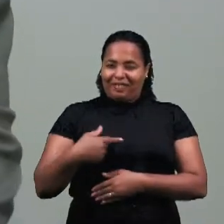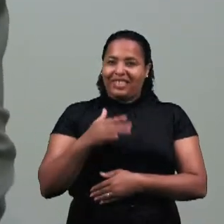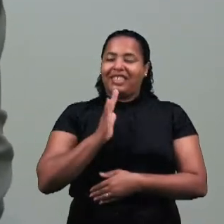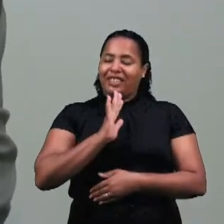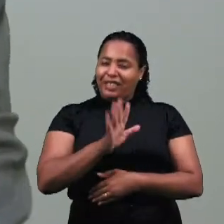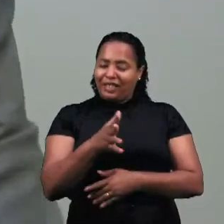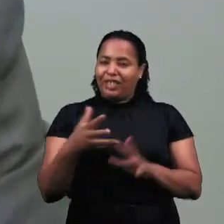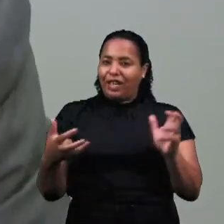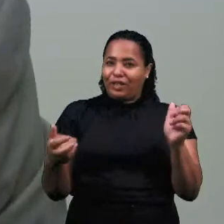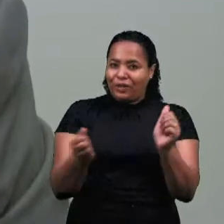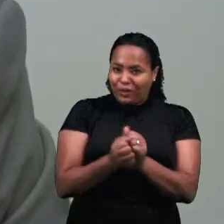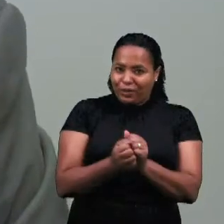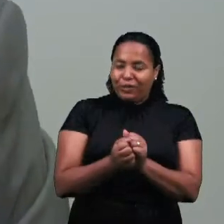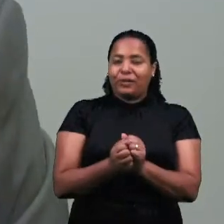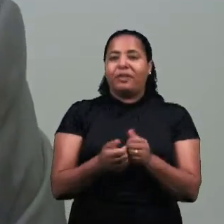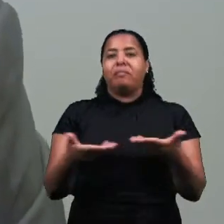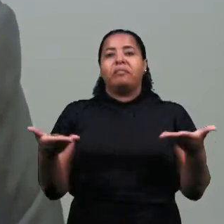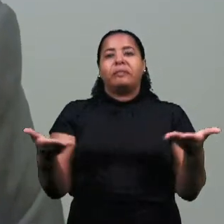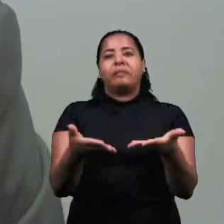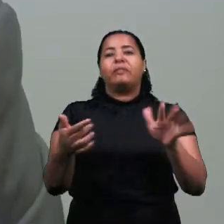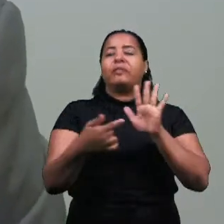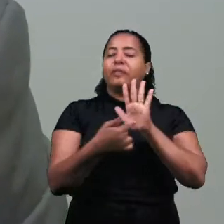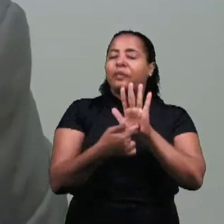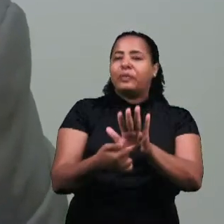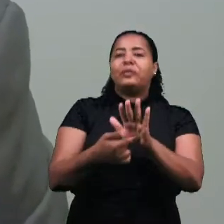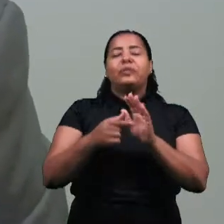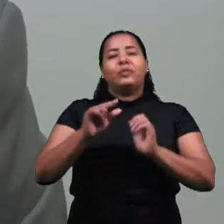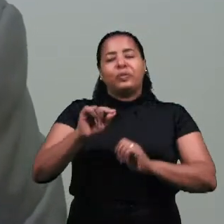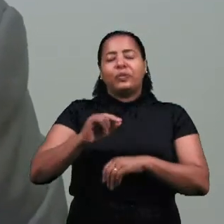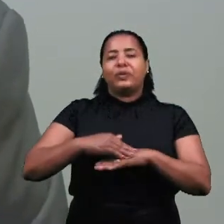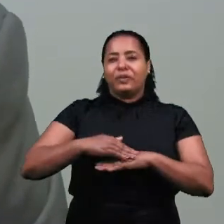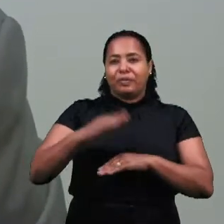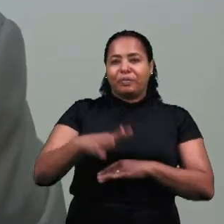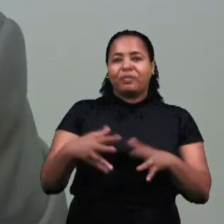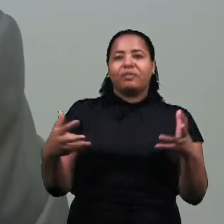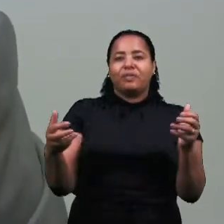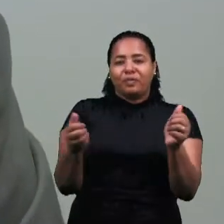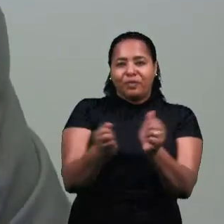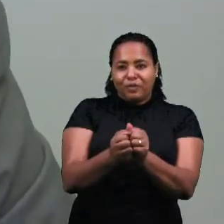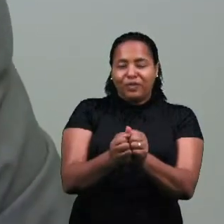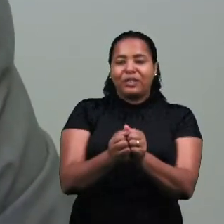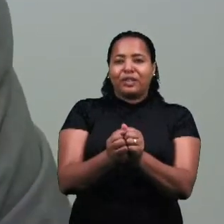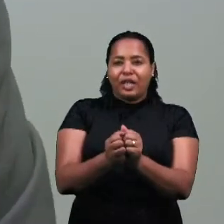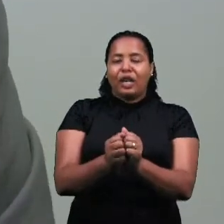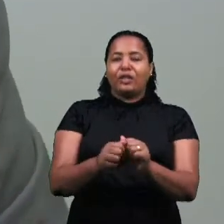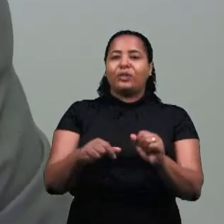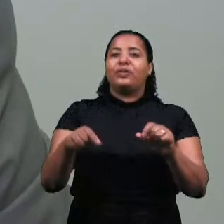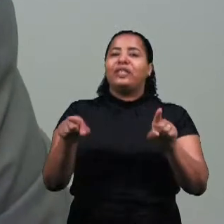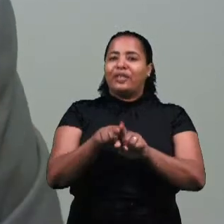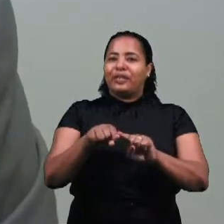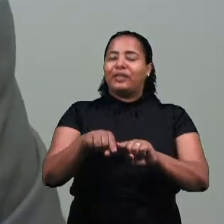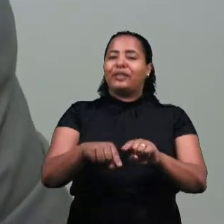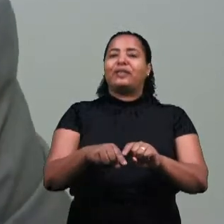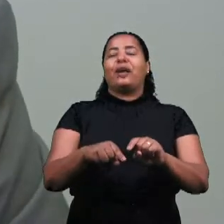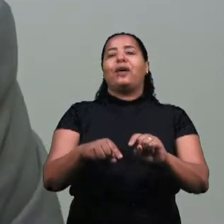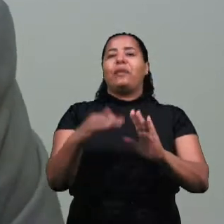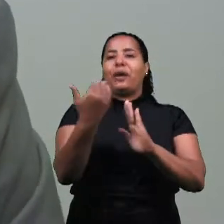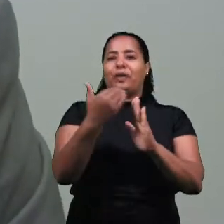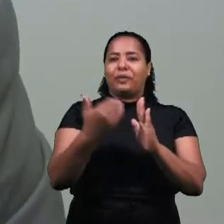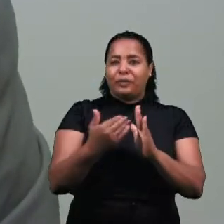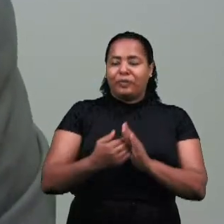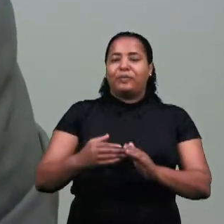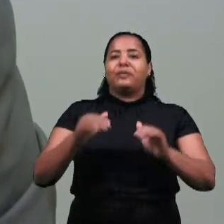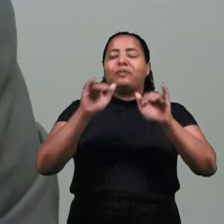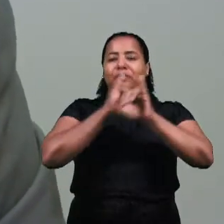conosco, mas vamos falar um pouco mais com ele. E ele está conosco também no programa Anunciando o Evangelho